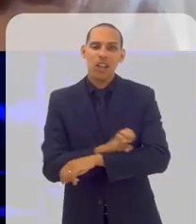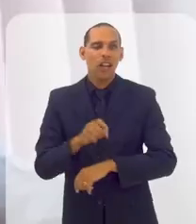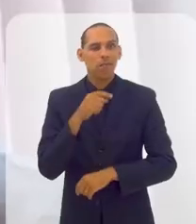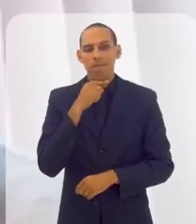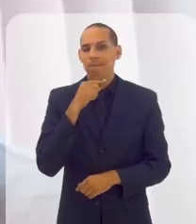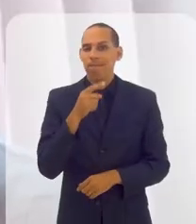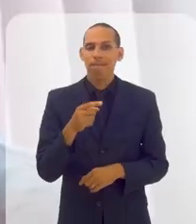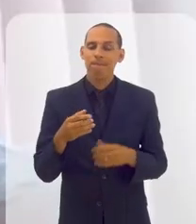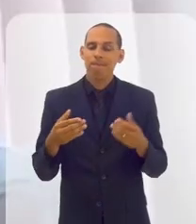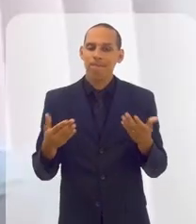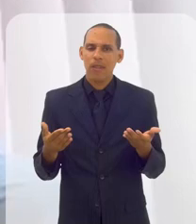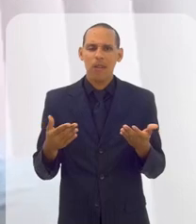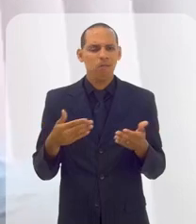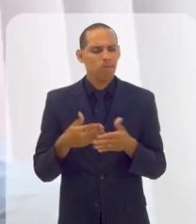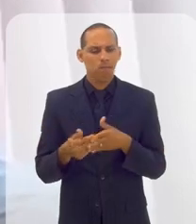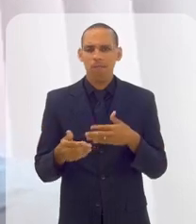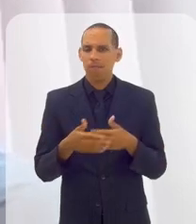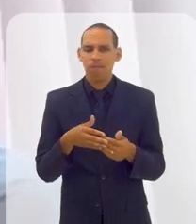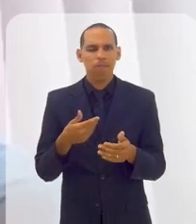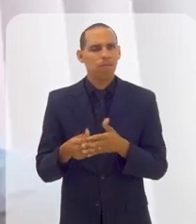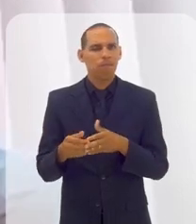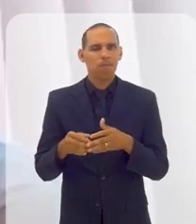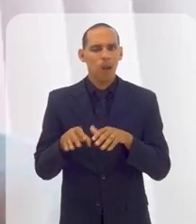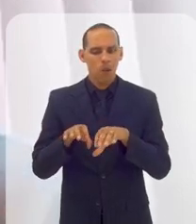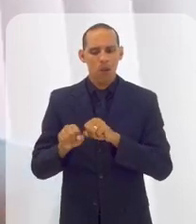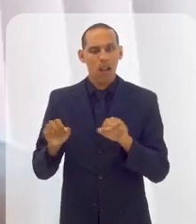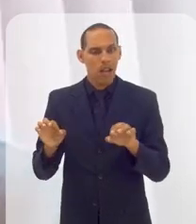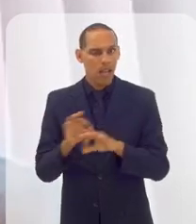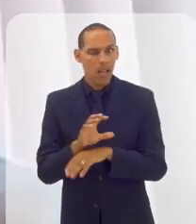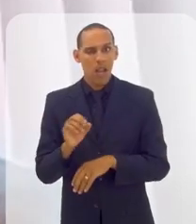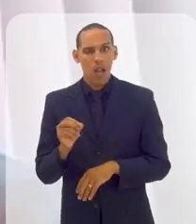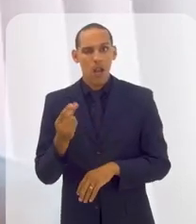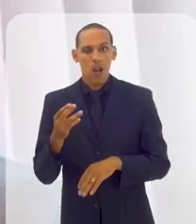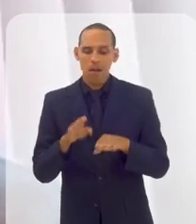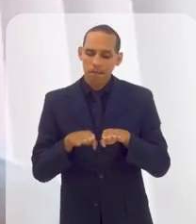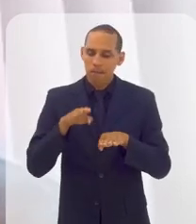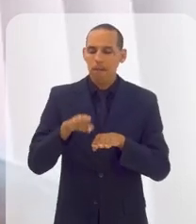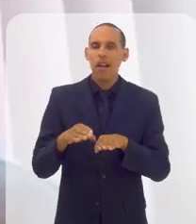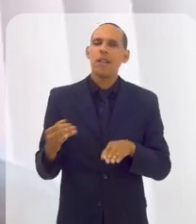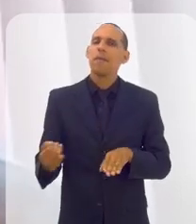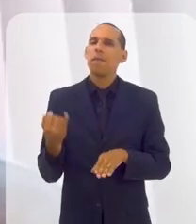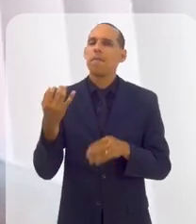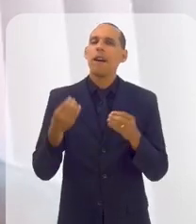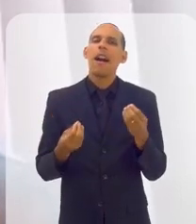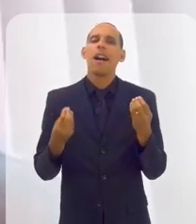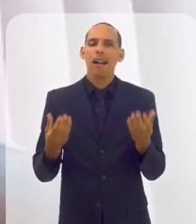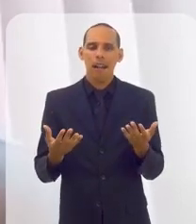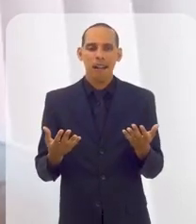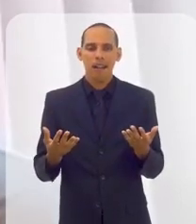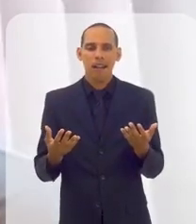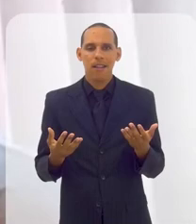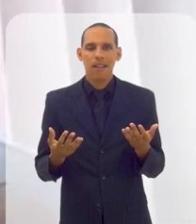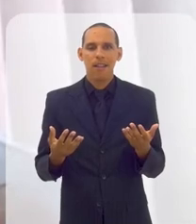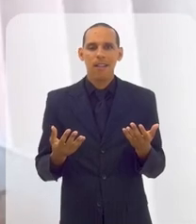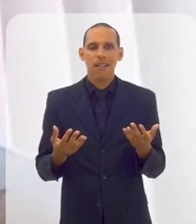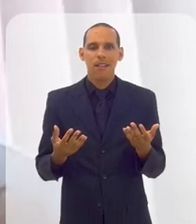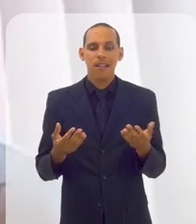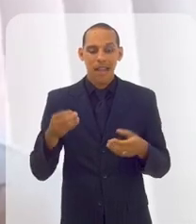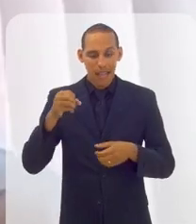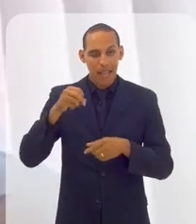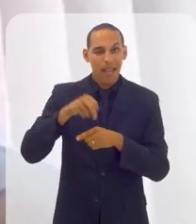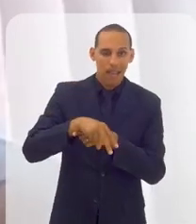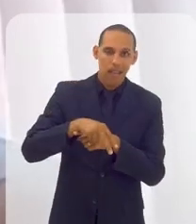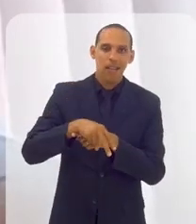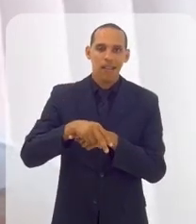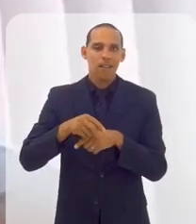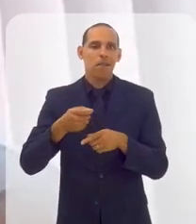vaga de estágio. Então, seja para completar a formação, seja como um passo importante para que eles possam se